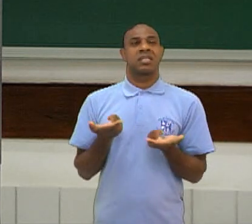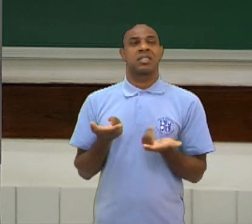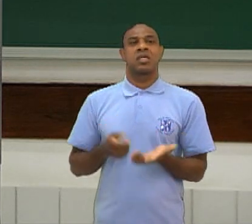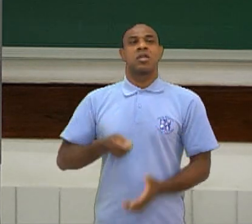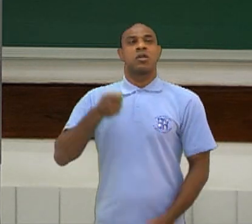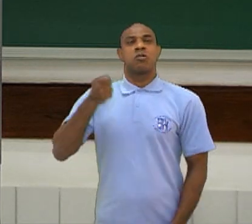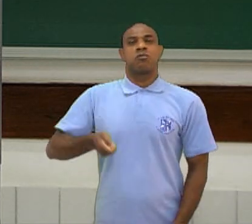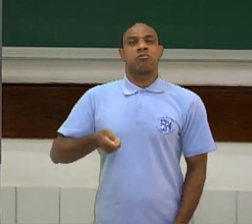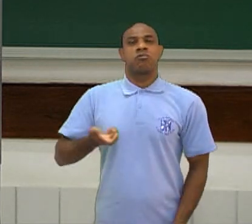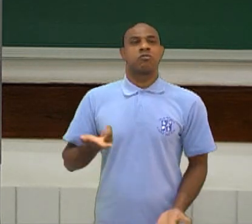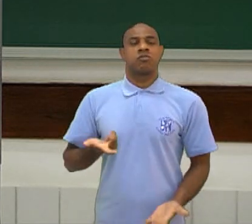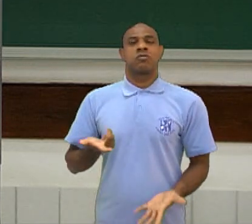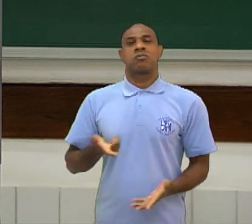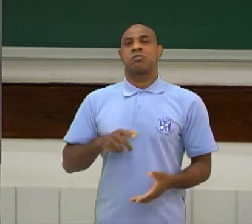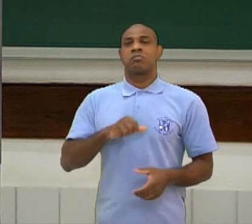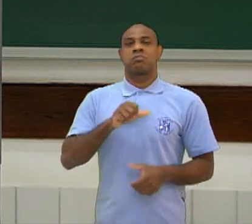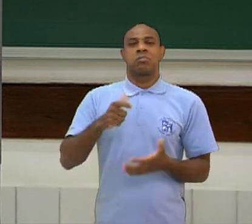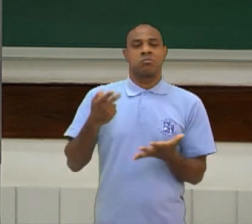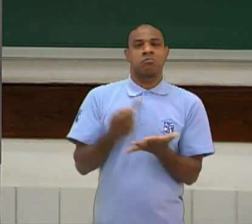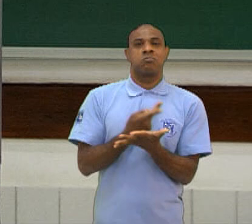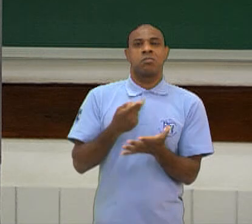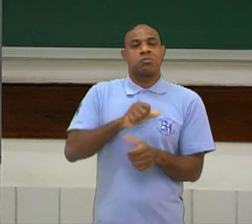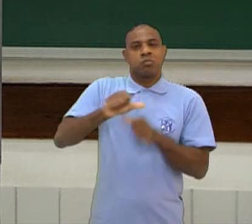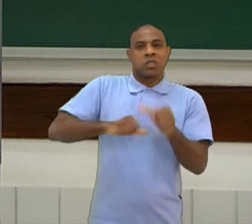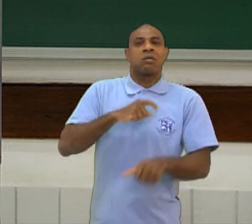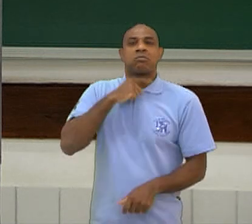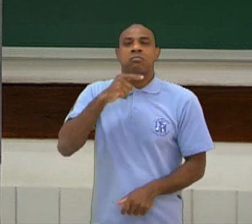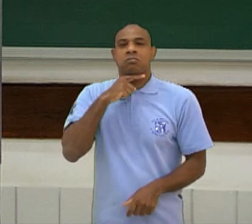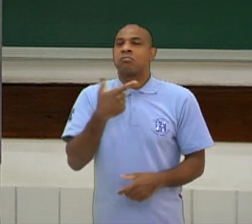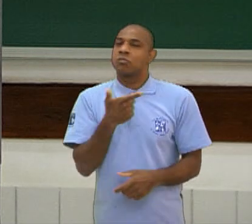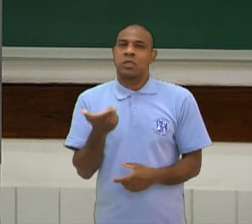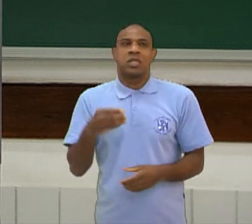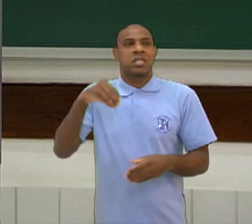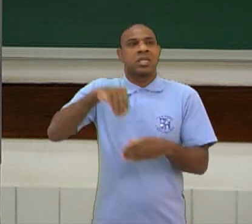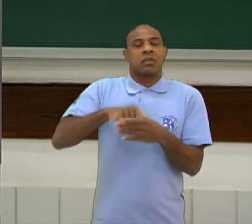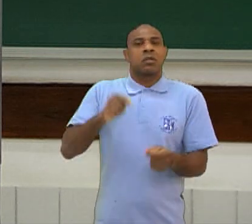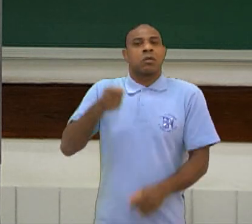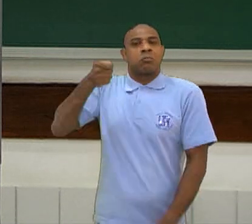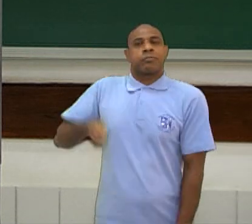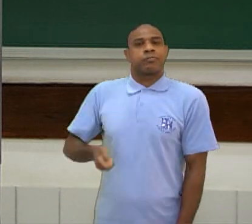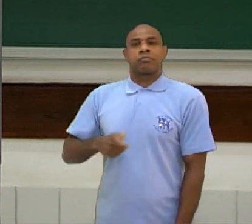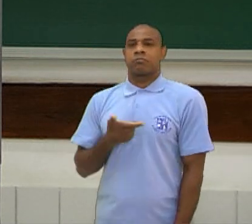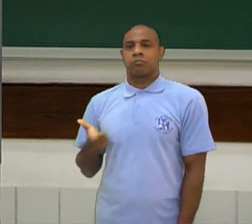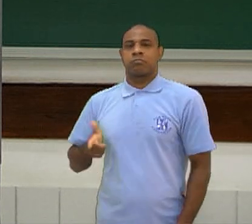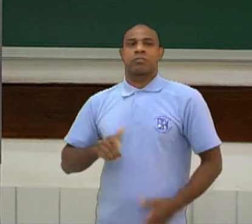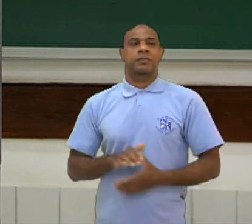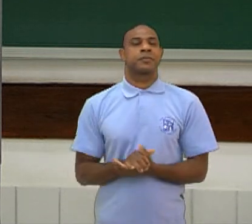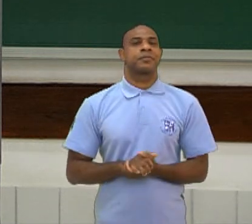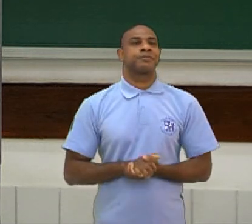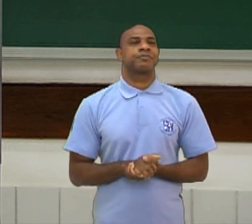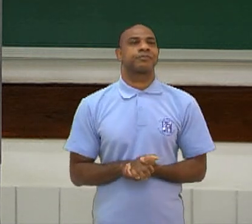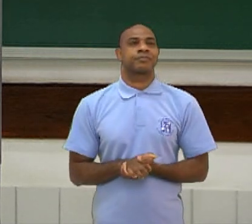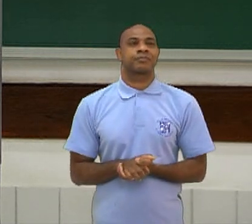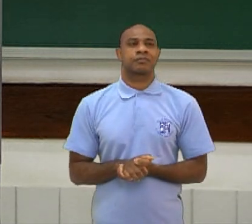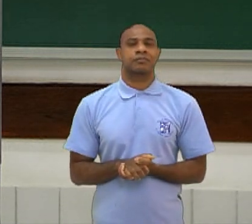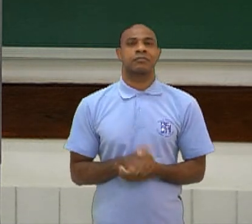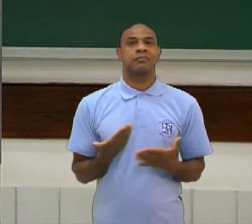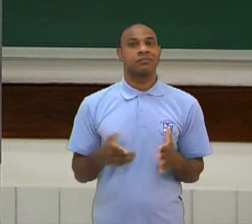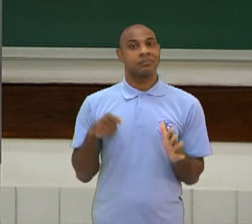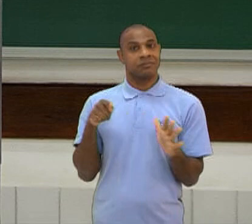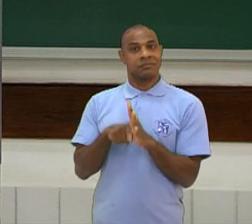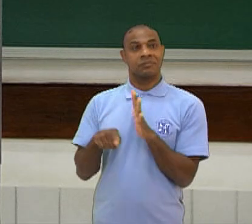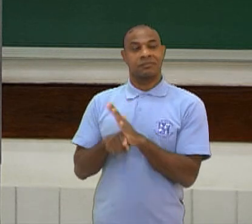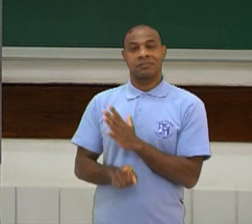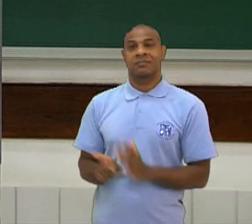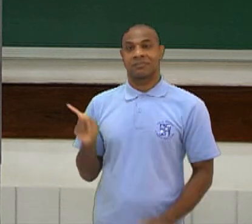é possível mudar, de que não é possível haver mudança dentro de um regime autoritário. Ok? Então,